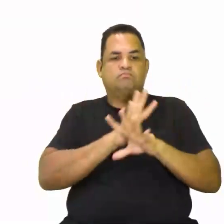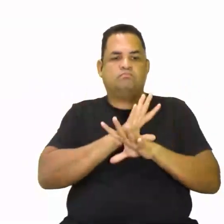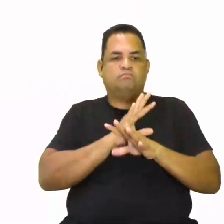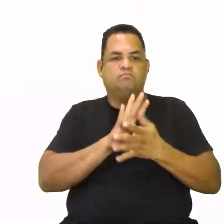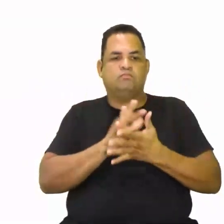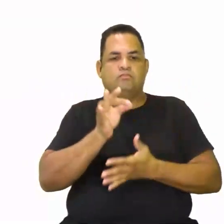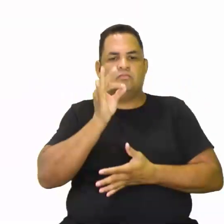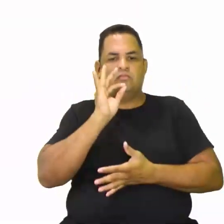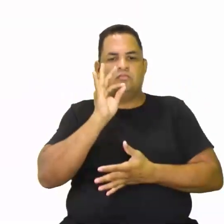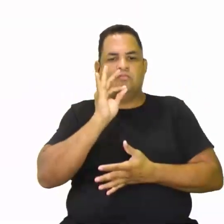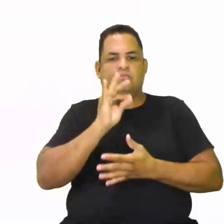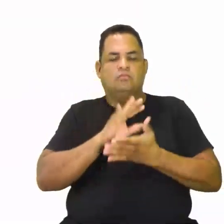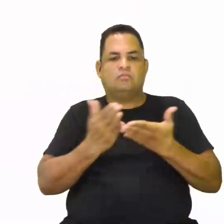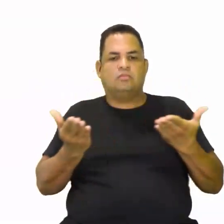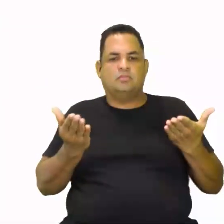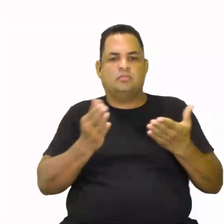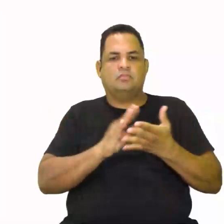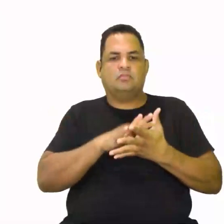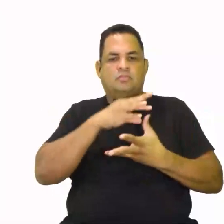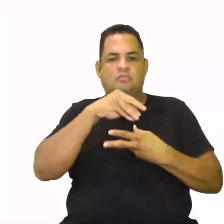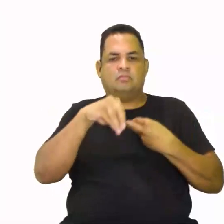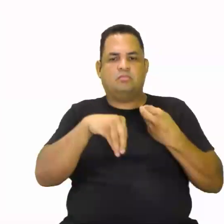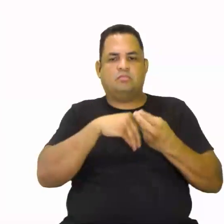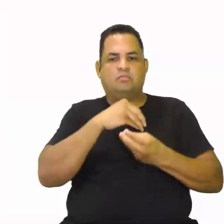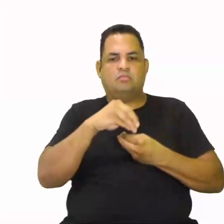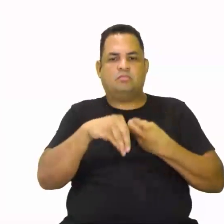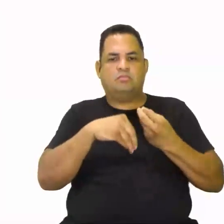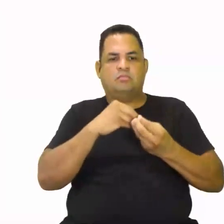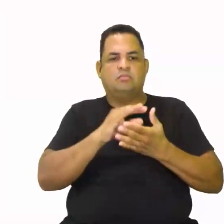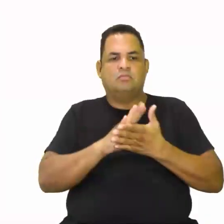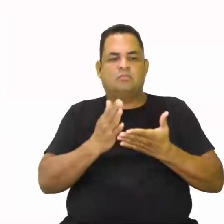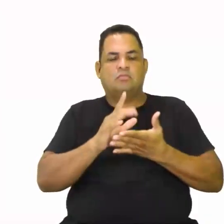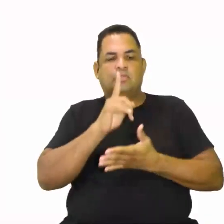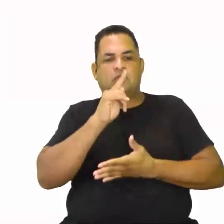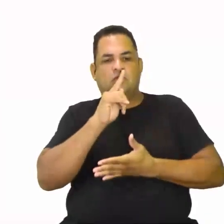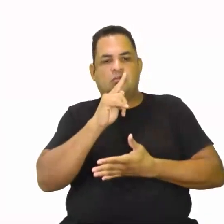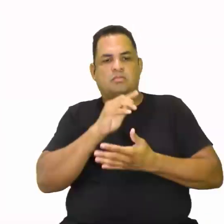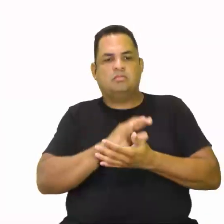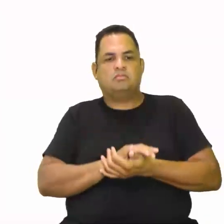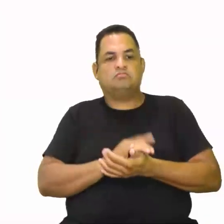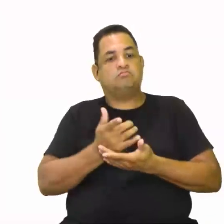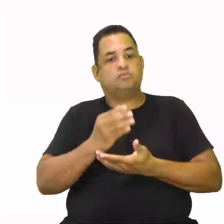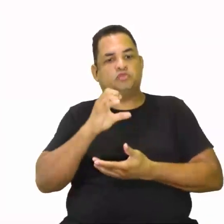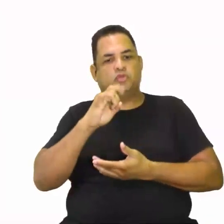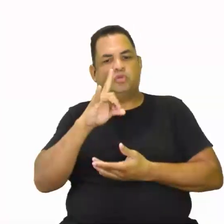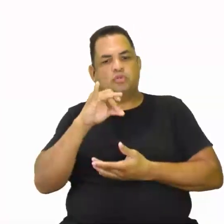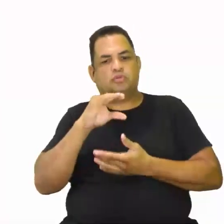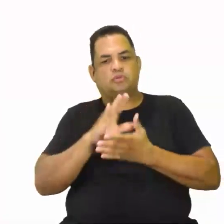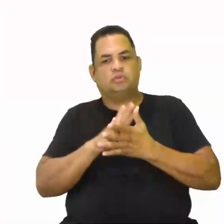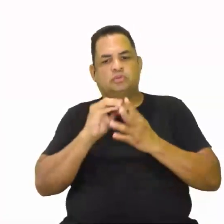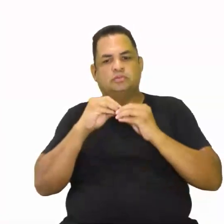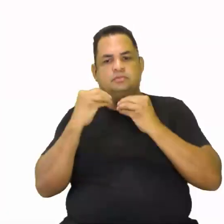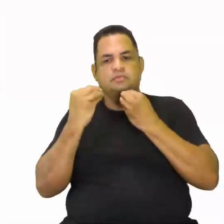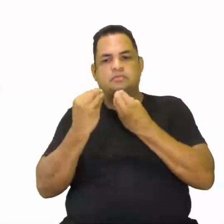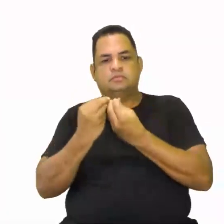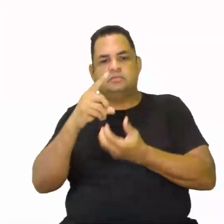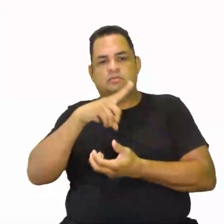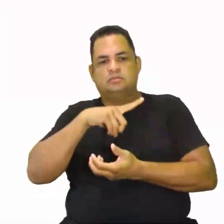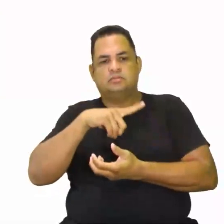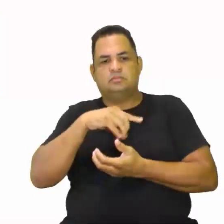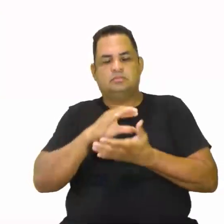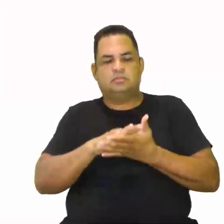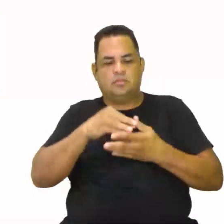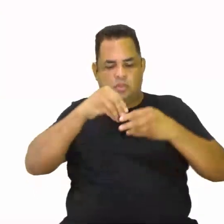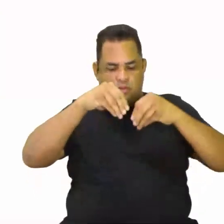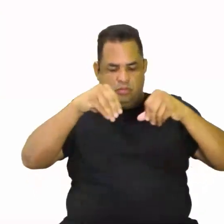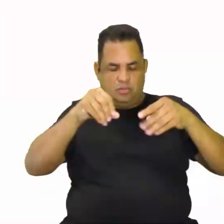café é uma solução cujo solvente é a água. e os solutos são as substâncias presentes